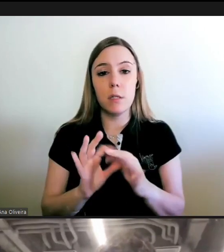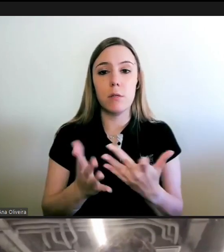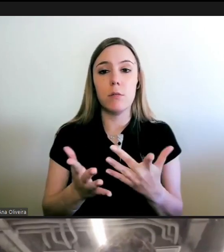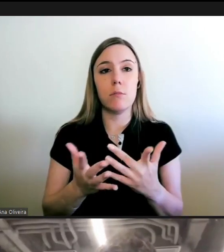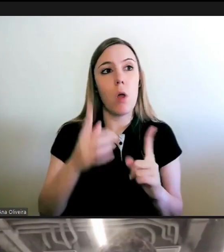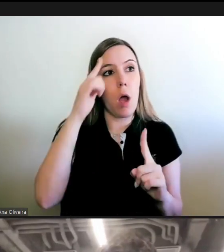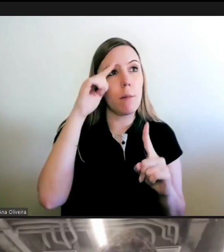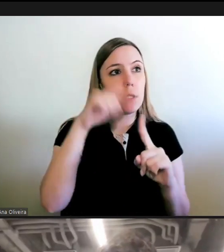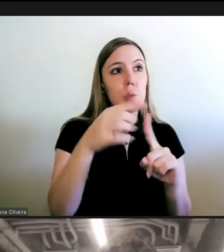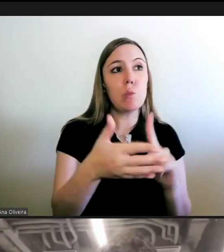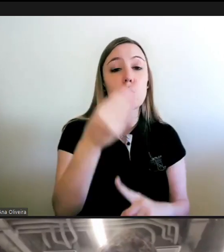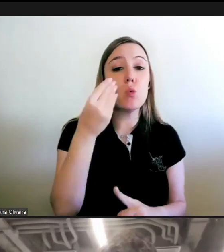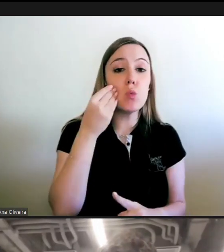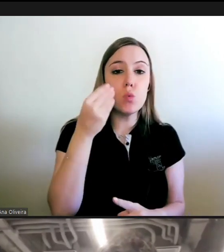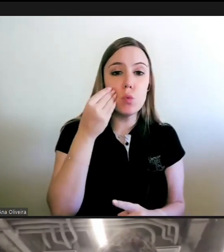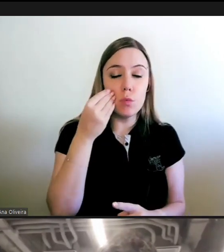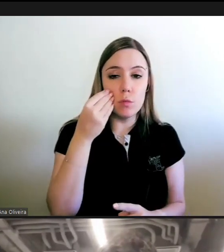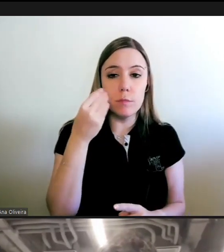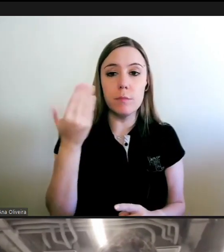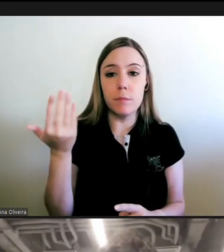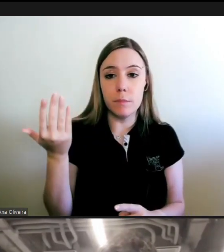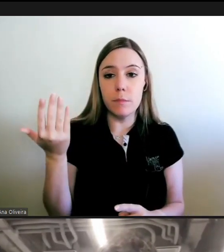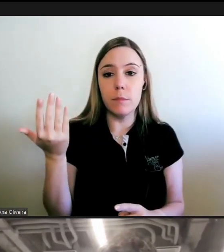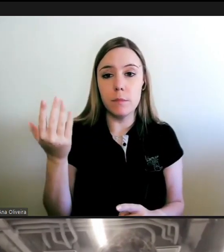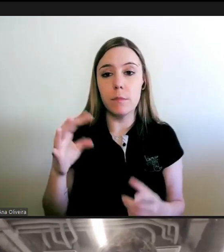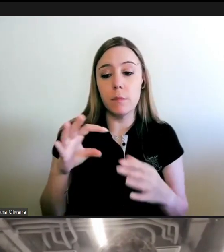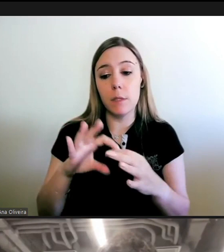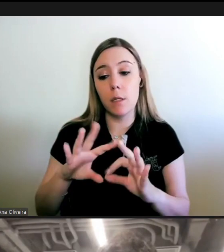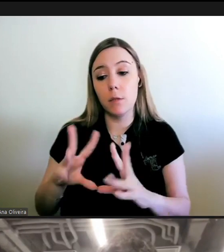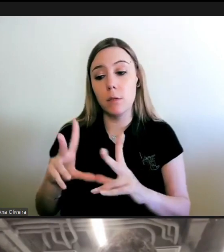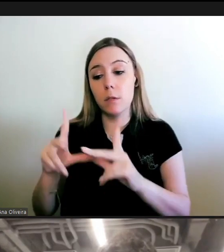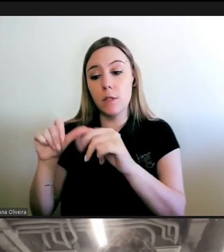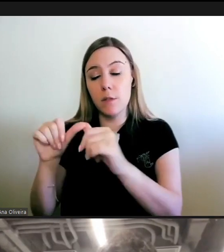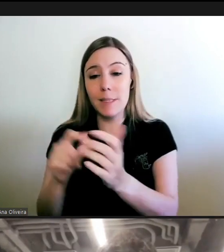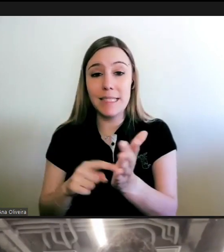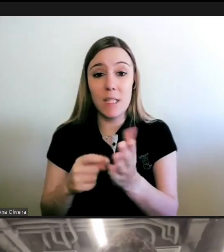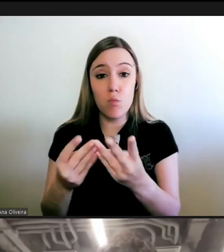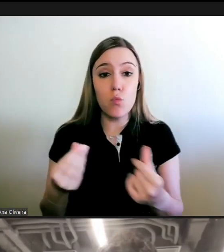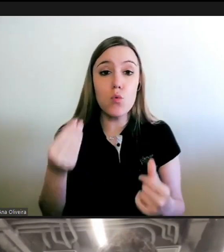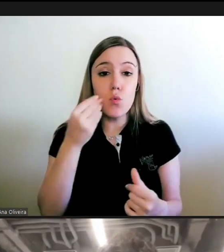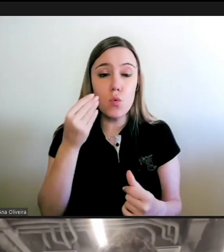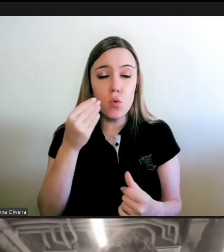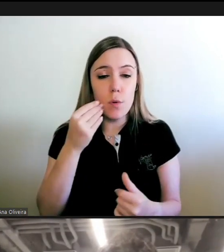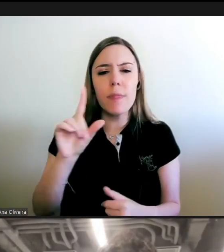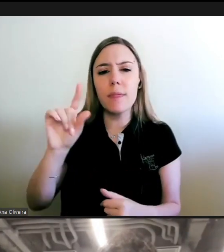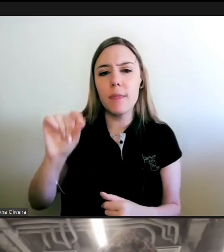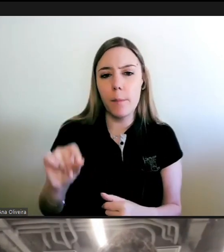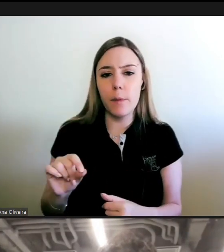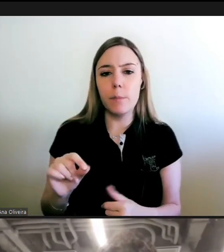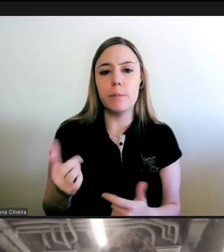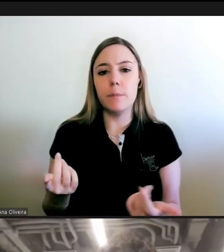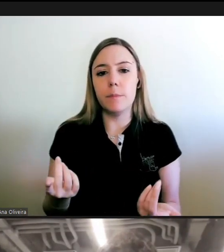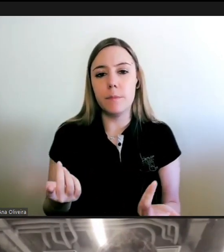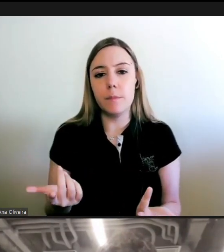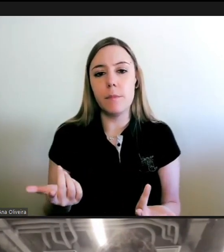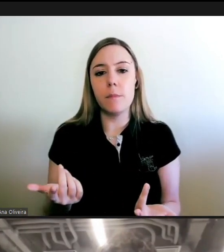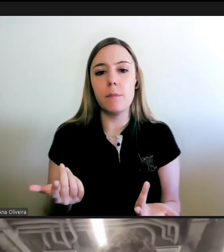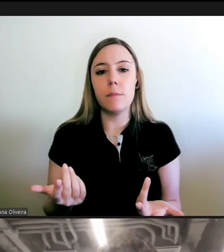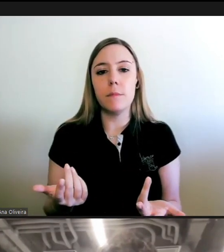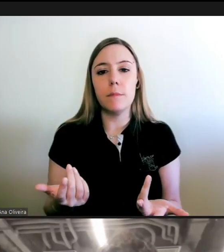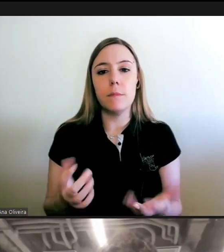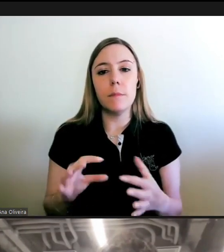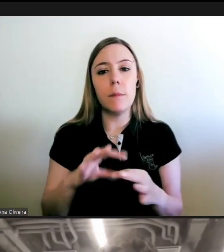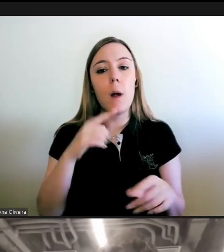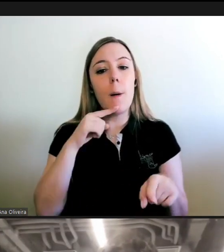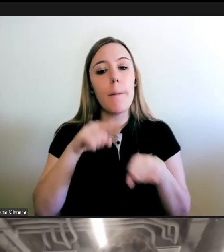objetivos e robustecimento dos objetivos de desenvolvimento sustentável, quer no que diz respeito, e nesta medida, às